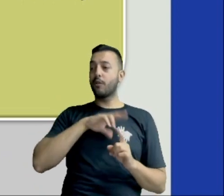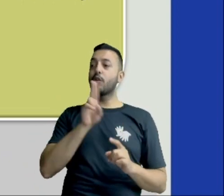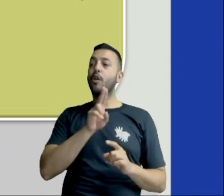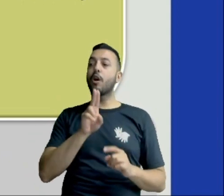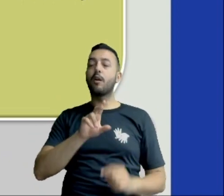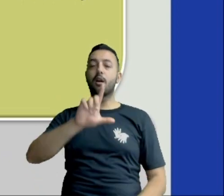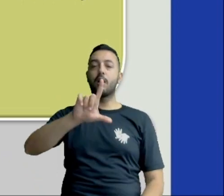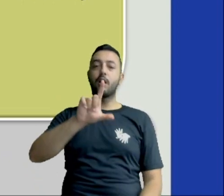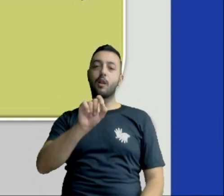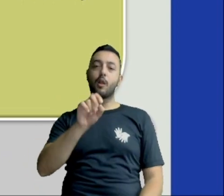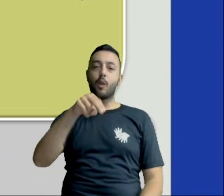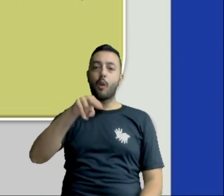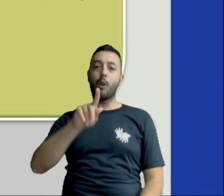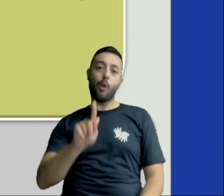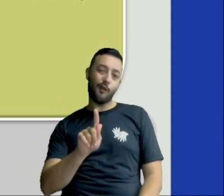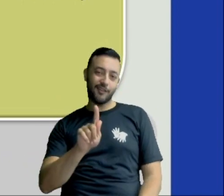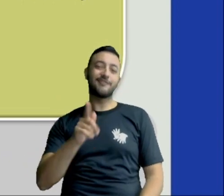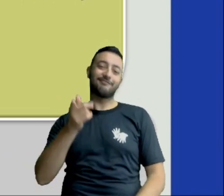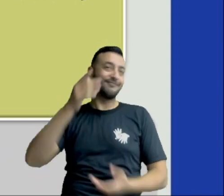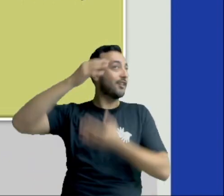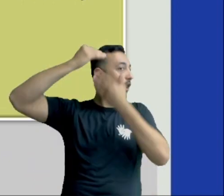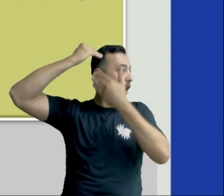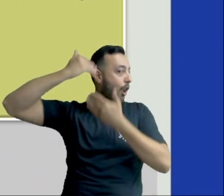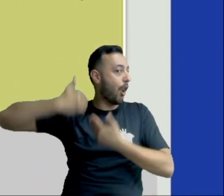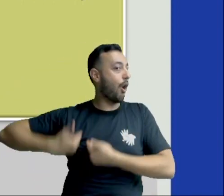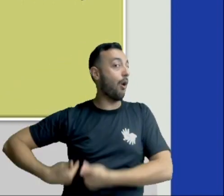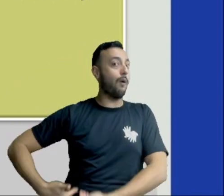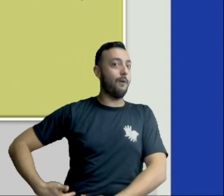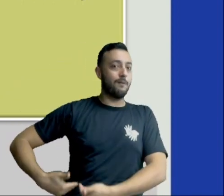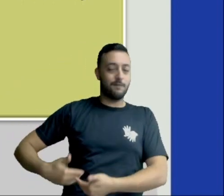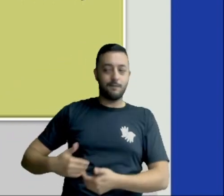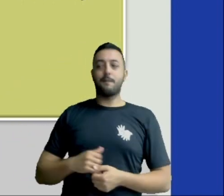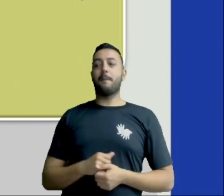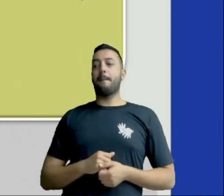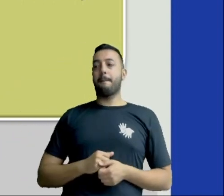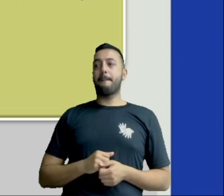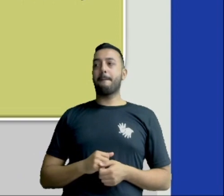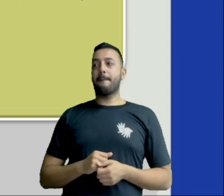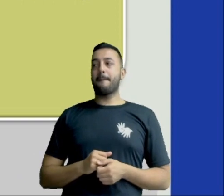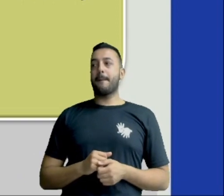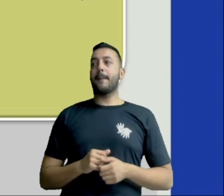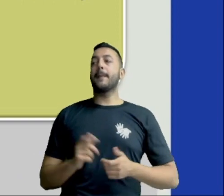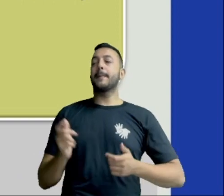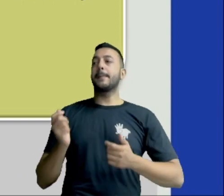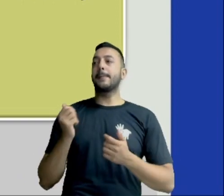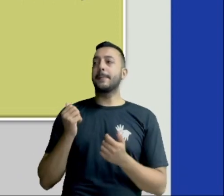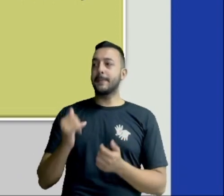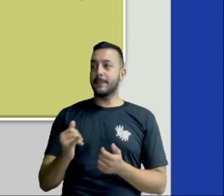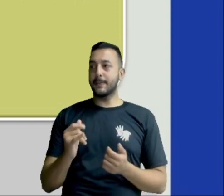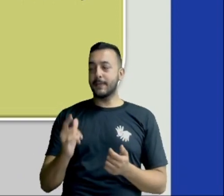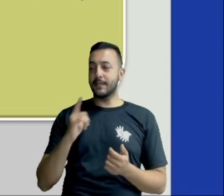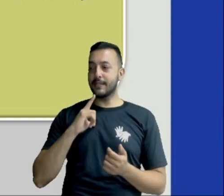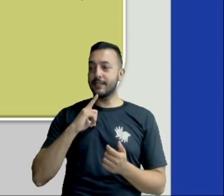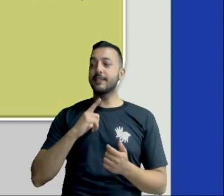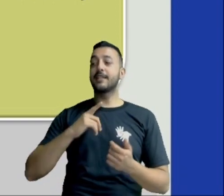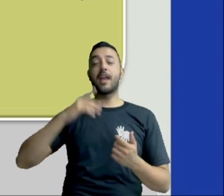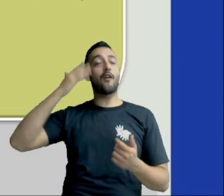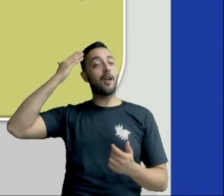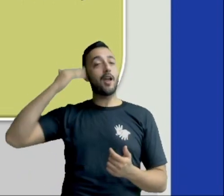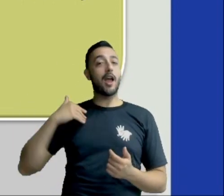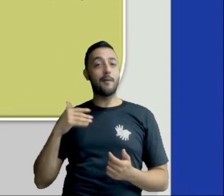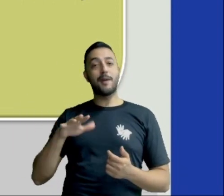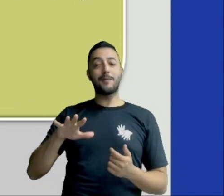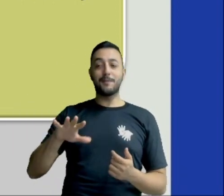long. I have long hair, eu tenho cabelos compridos. Quando é aquele cabelo de comprimento médio,